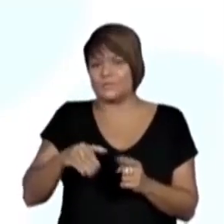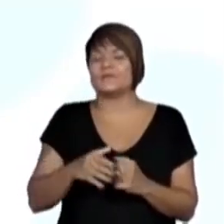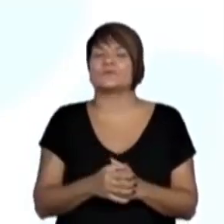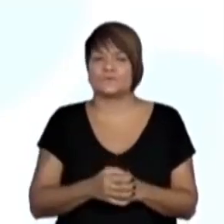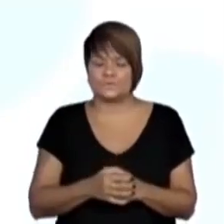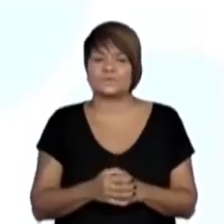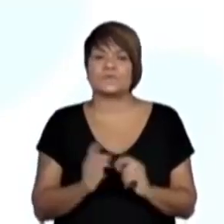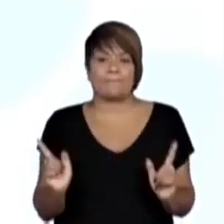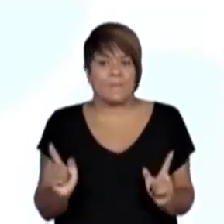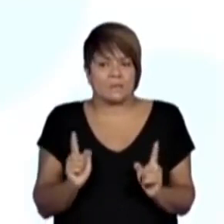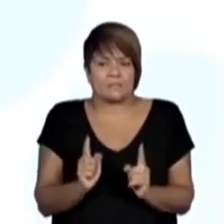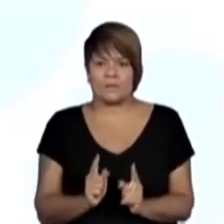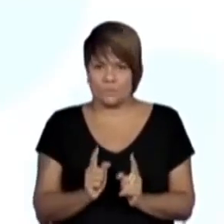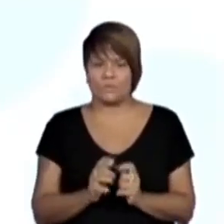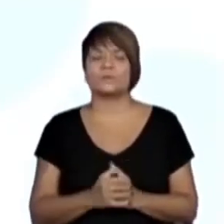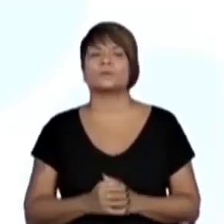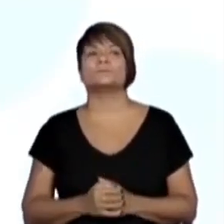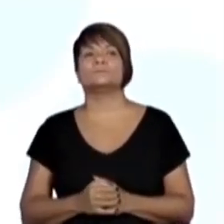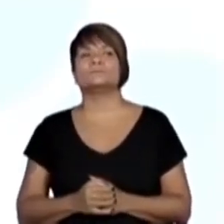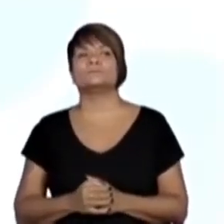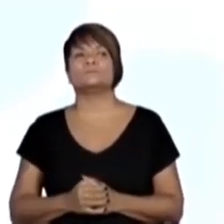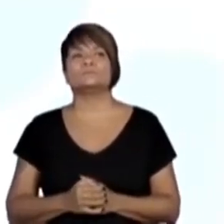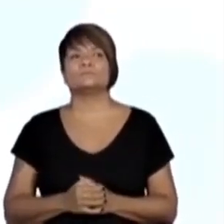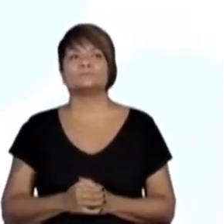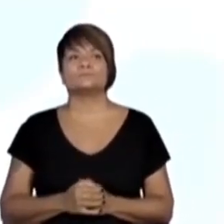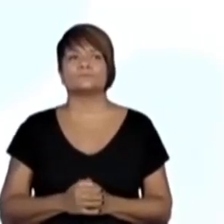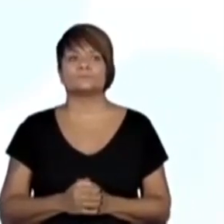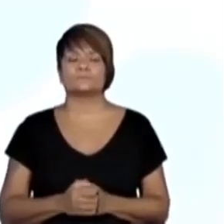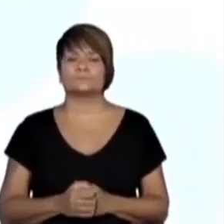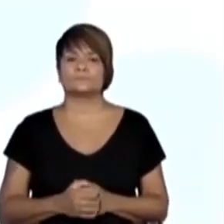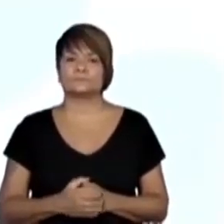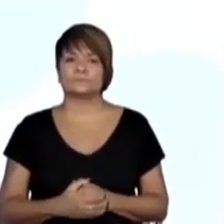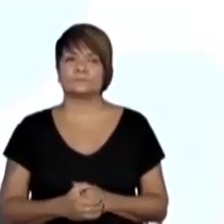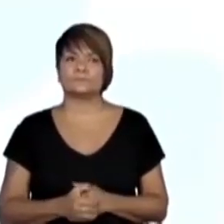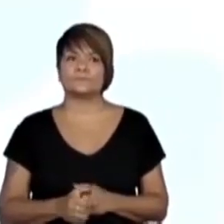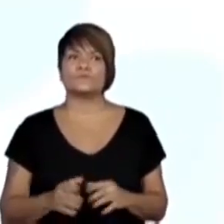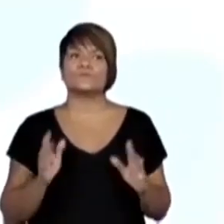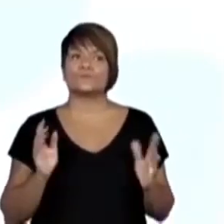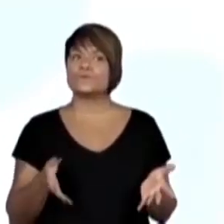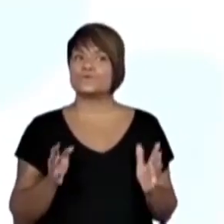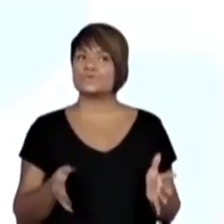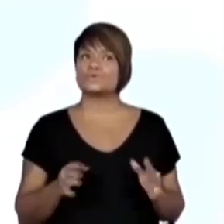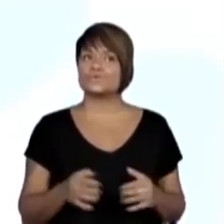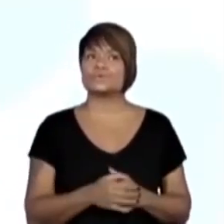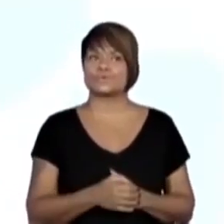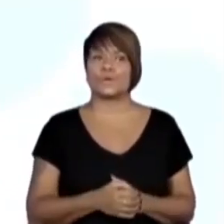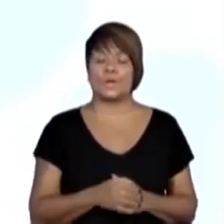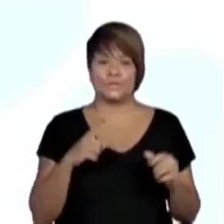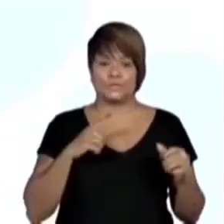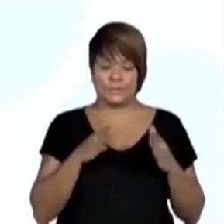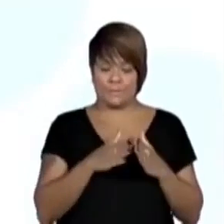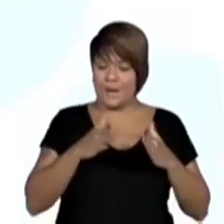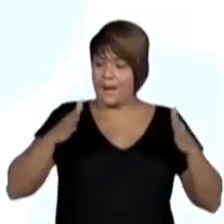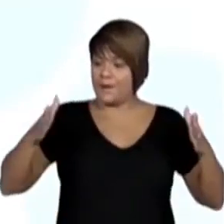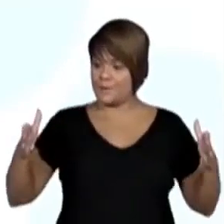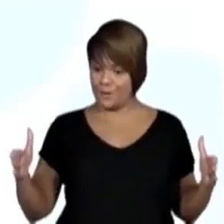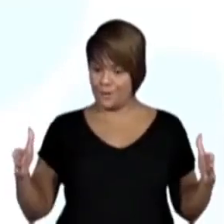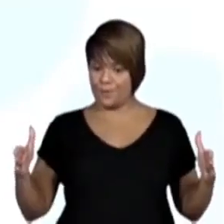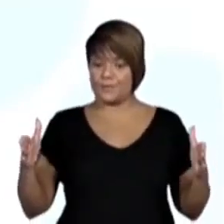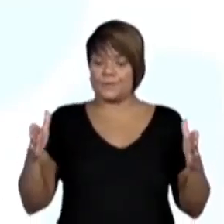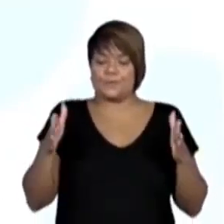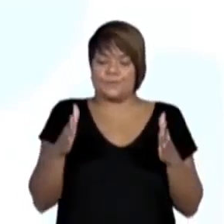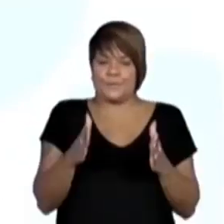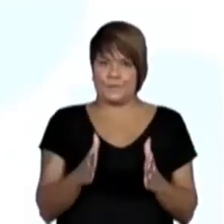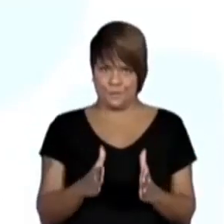tira menor. Olha só, eu vou até passar a caneta aqui, ó, tira maior e